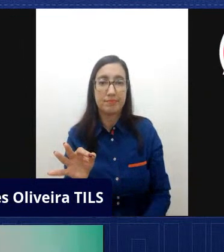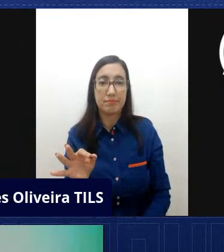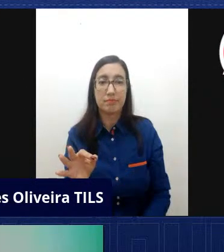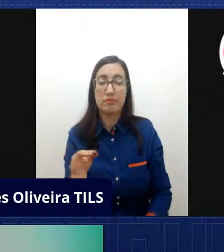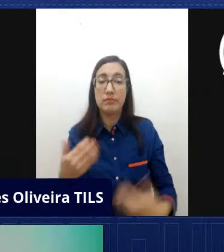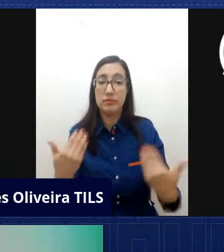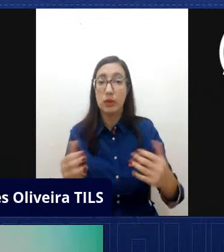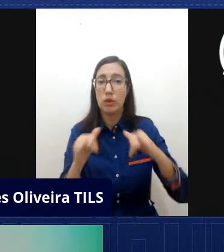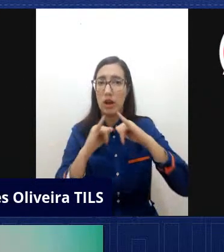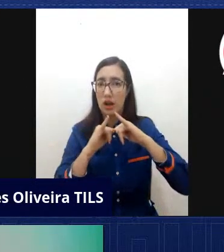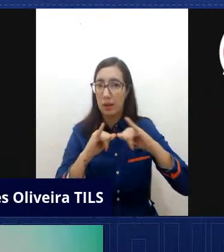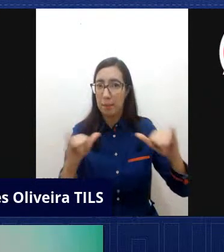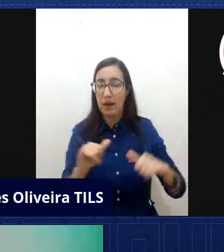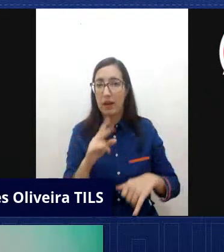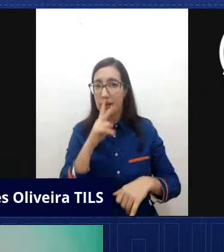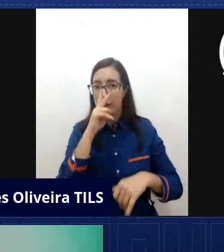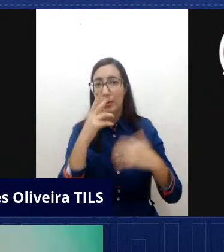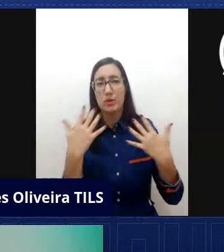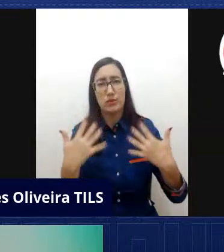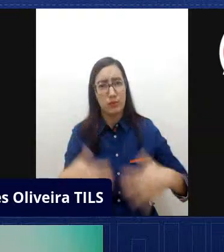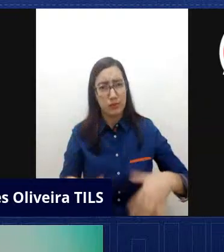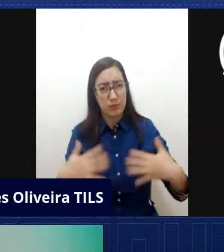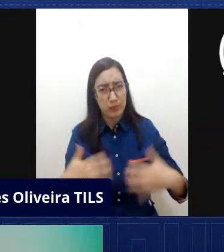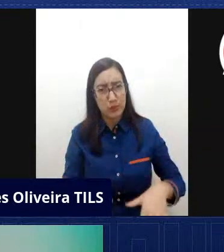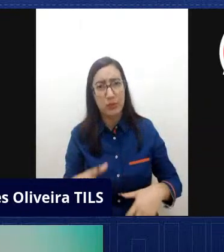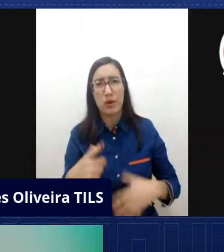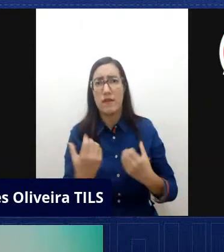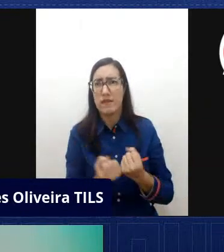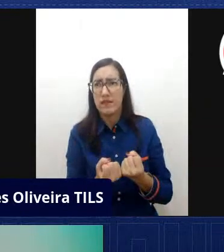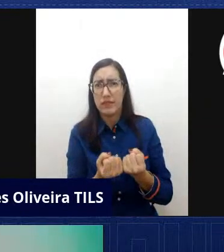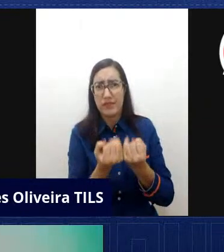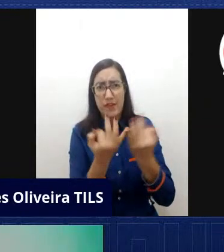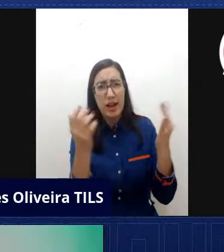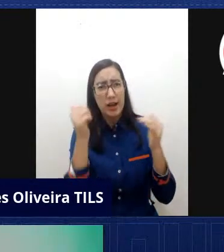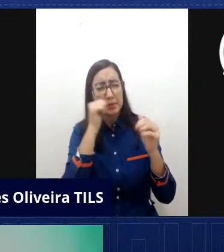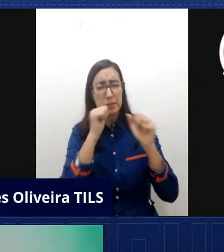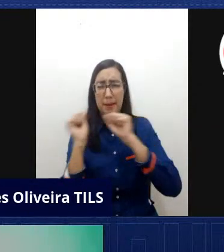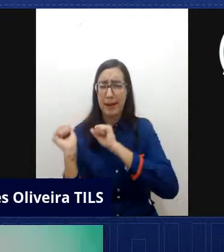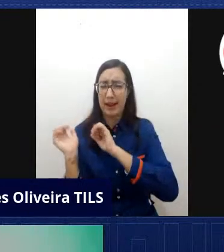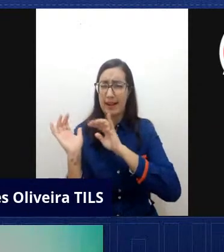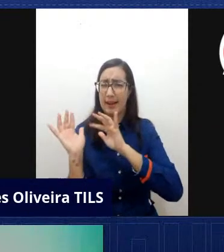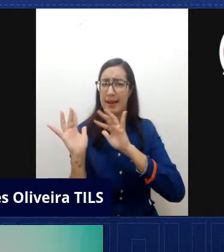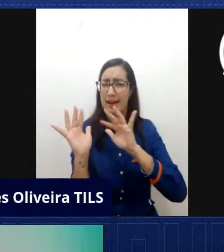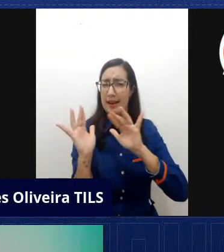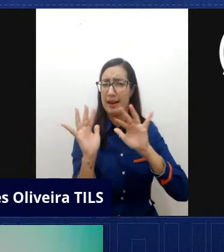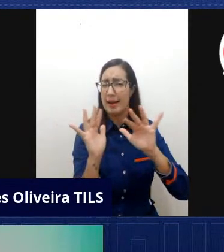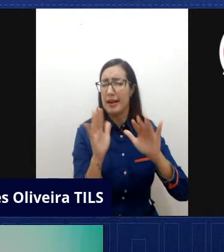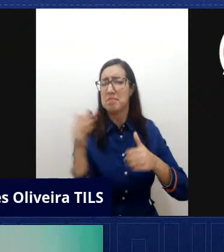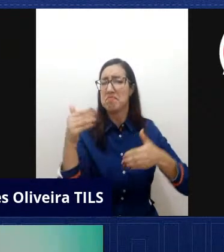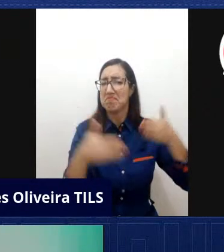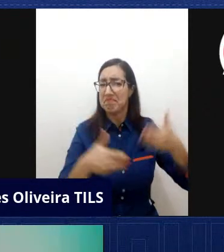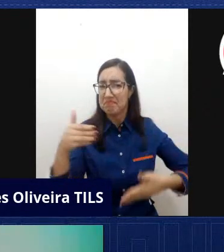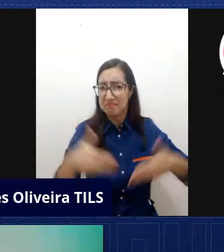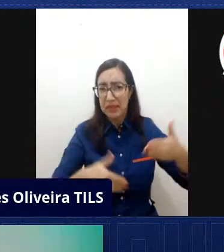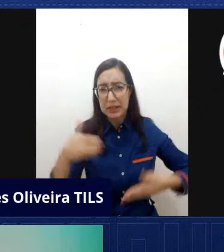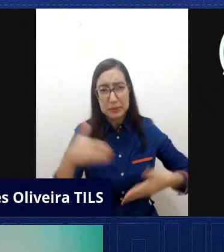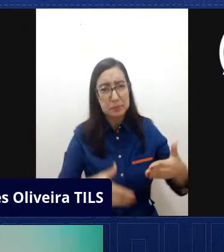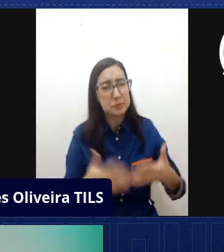colaboração direta, a participação das mulheres nessa construção, né? Eu lembro do momento em que foi apresentado o